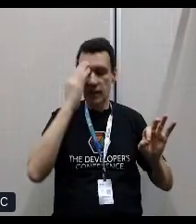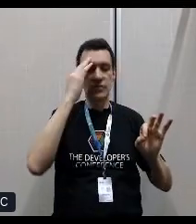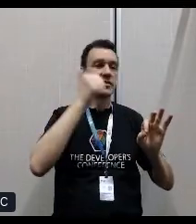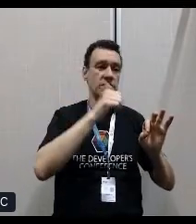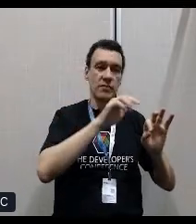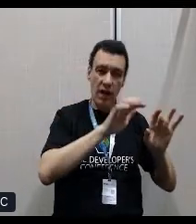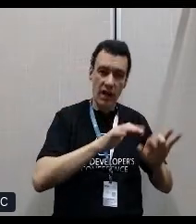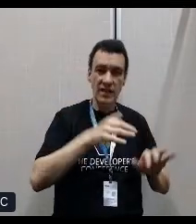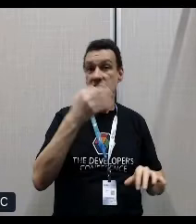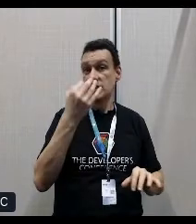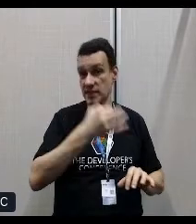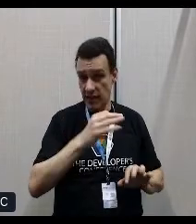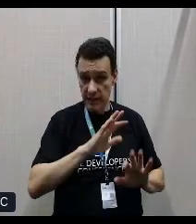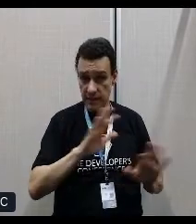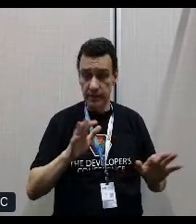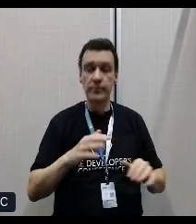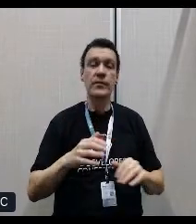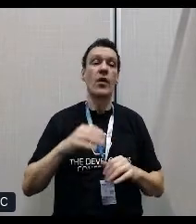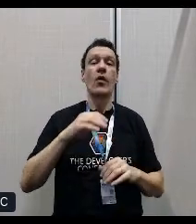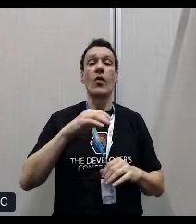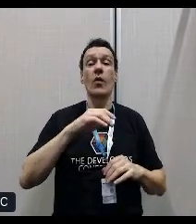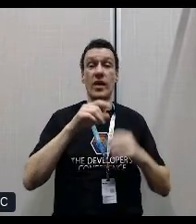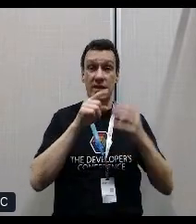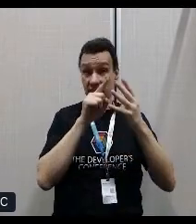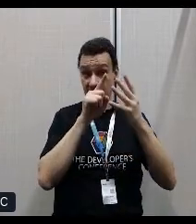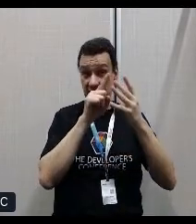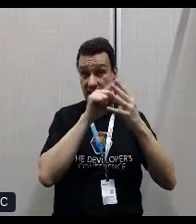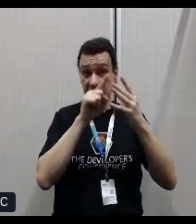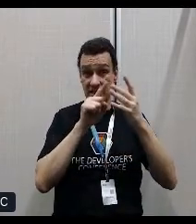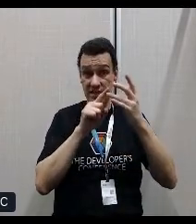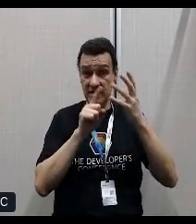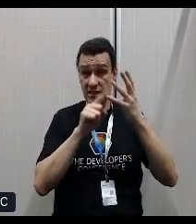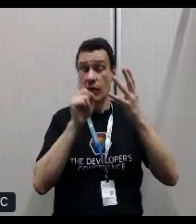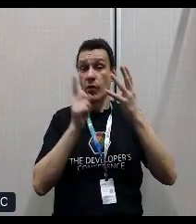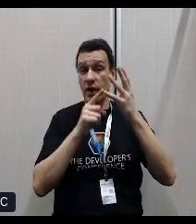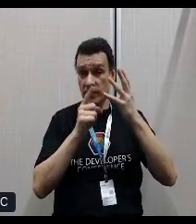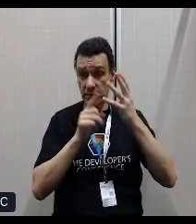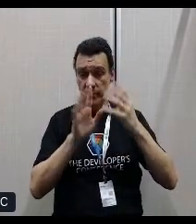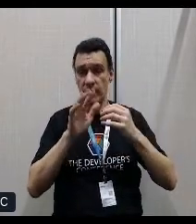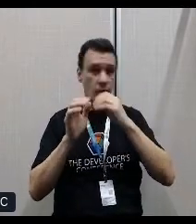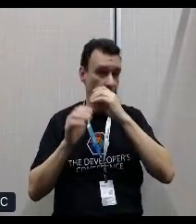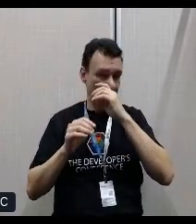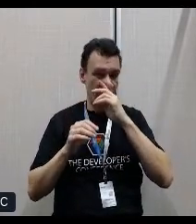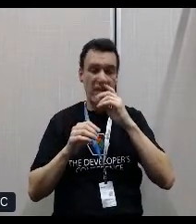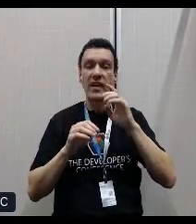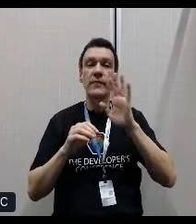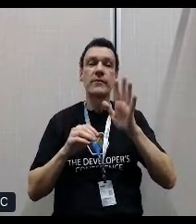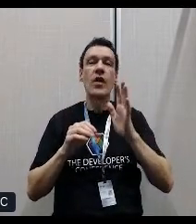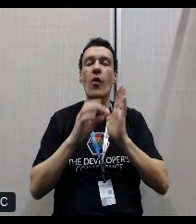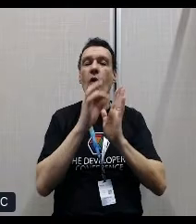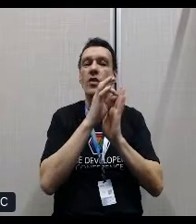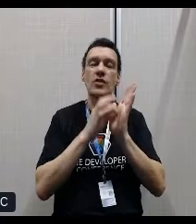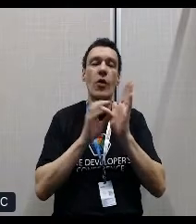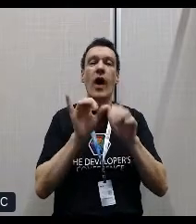4º ponto, cor considerada, né? Você forneceu alternativa para cores. Testou o contraste. Quinto ponto,